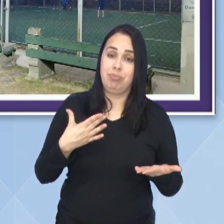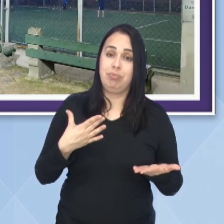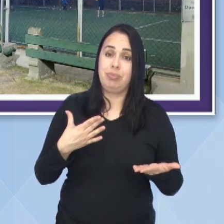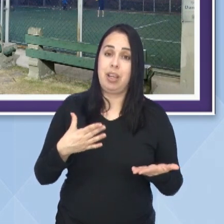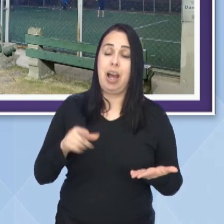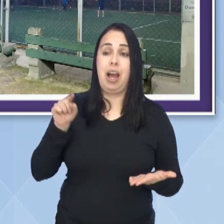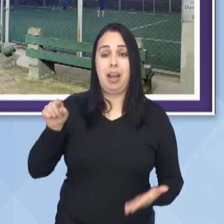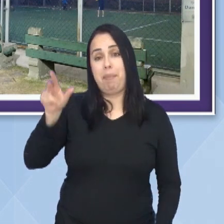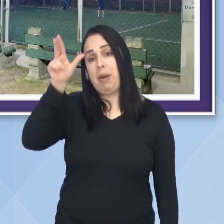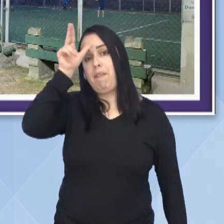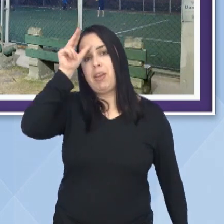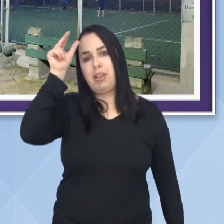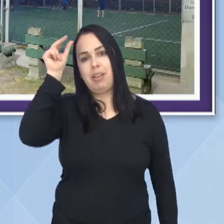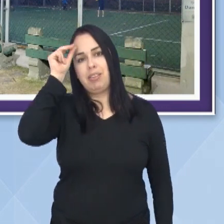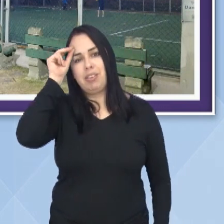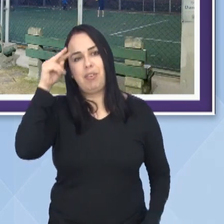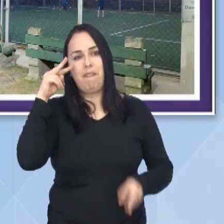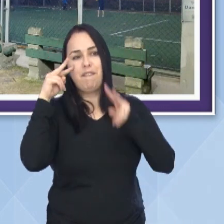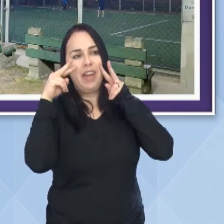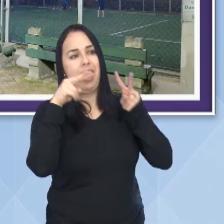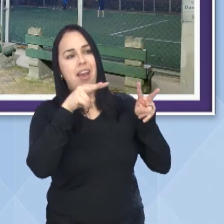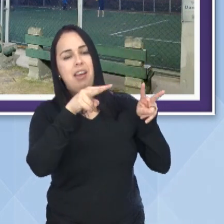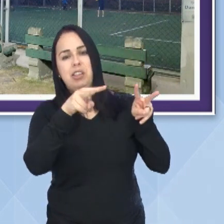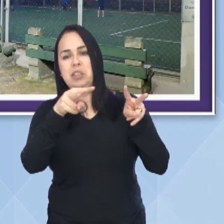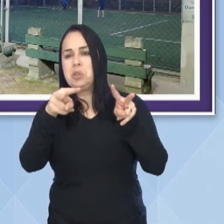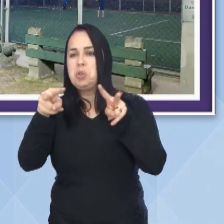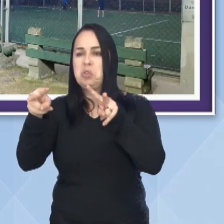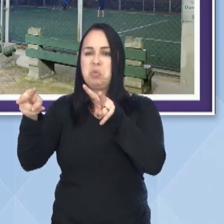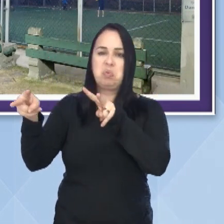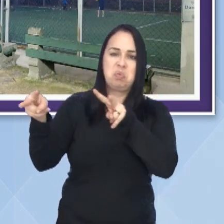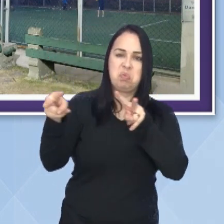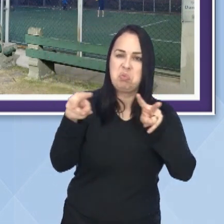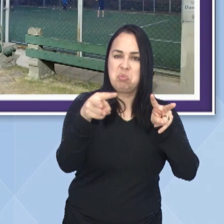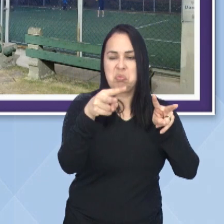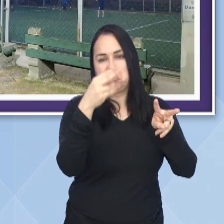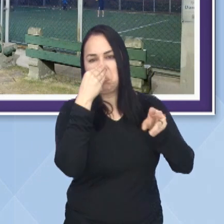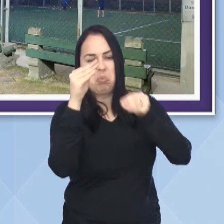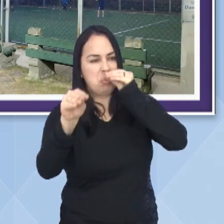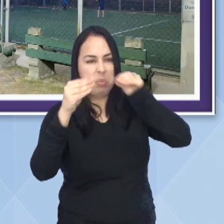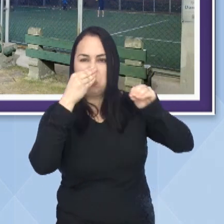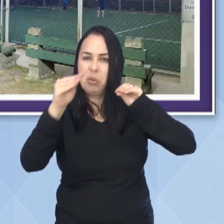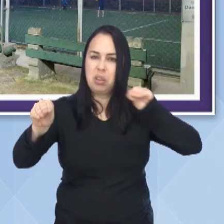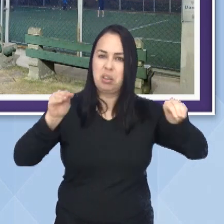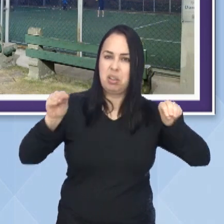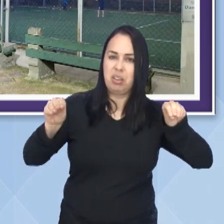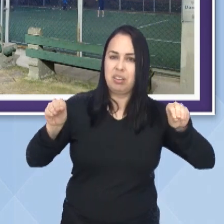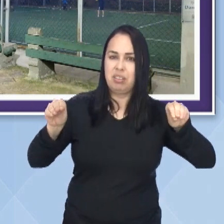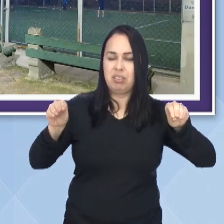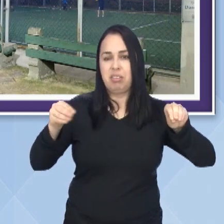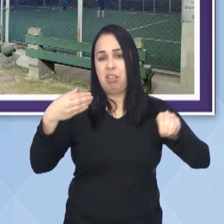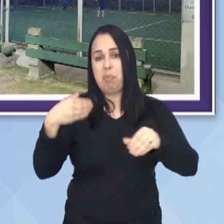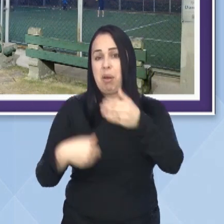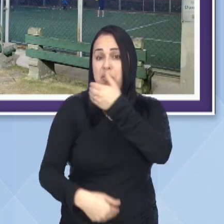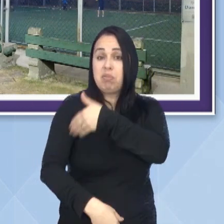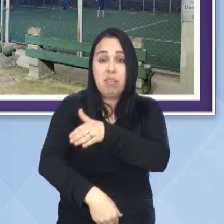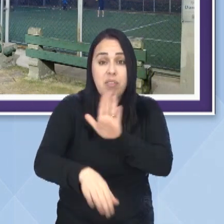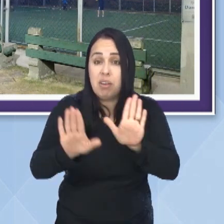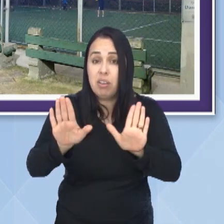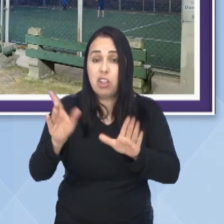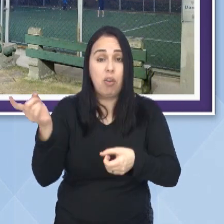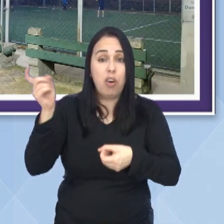a prefeitura não olha, onde a prefeitura não quer saber, simplesmente foi e depois virou as costas e não